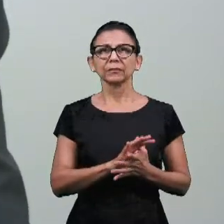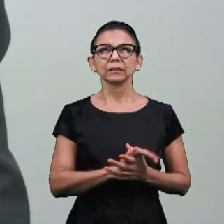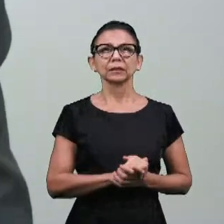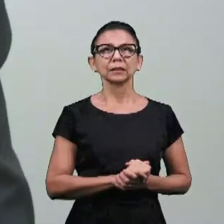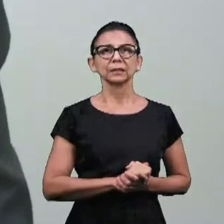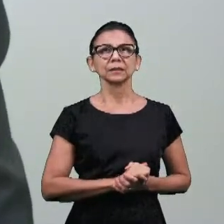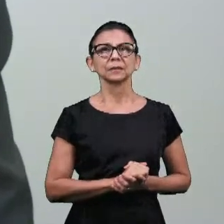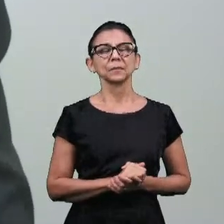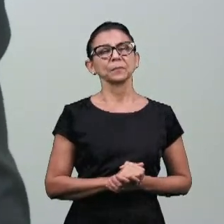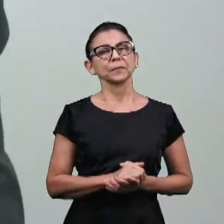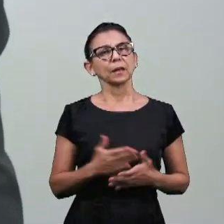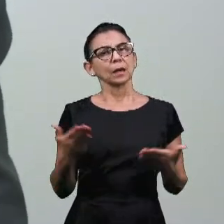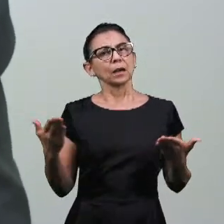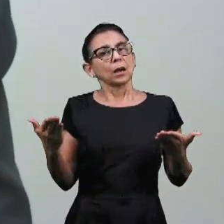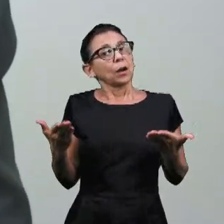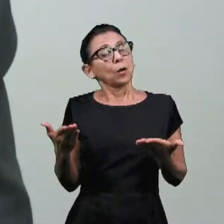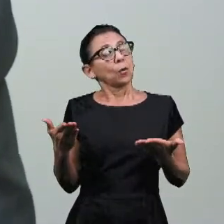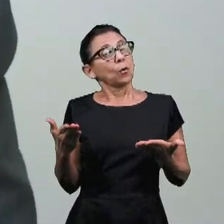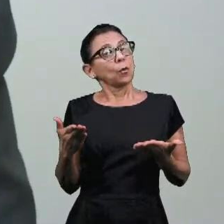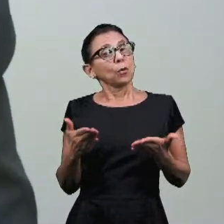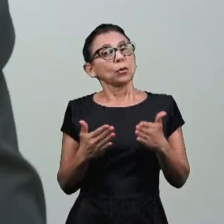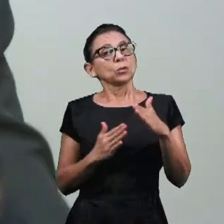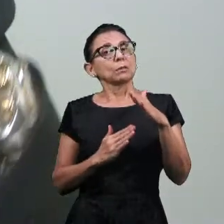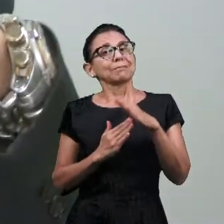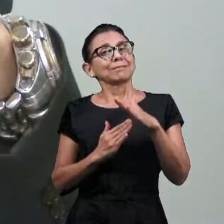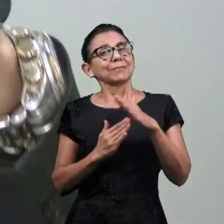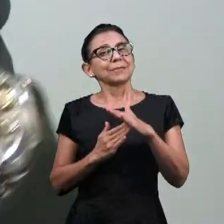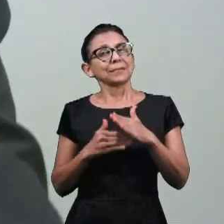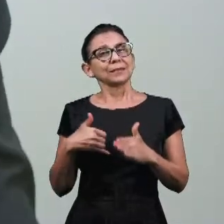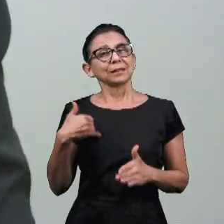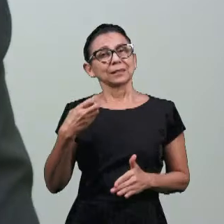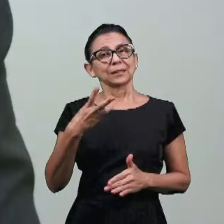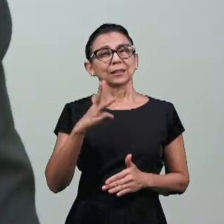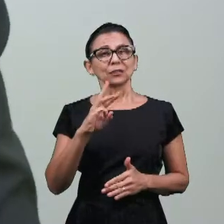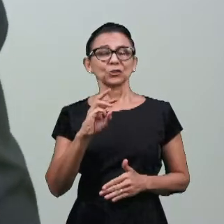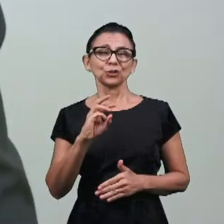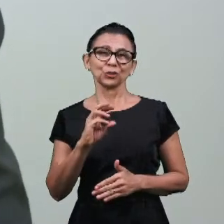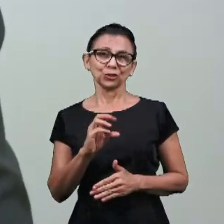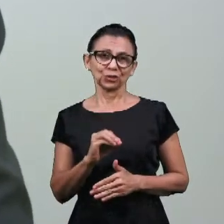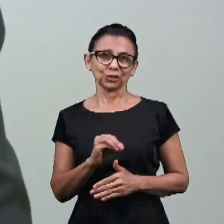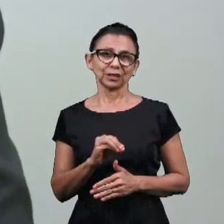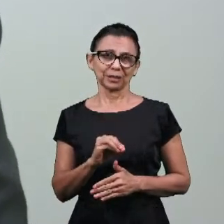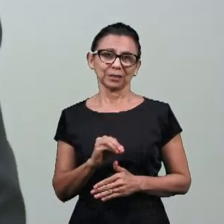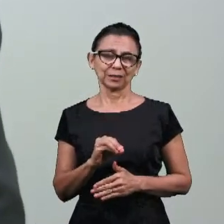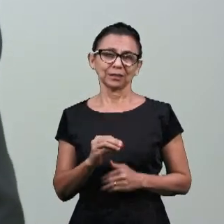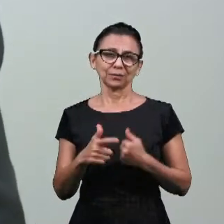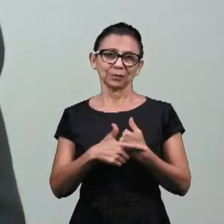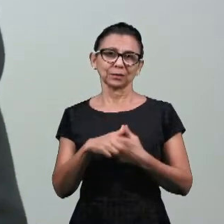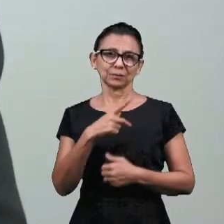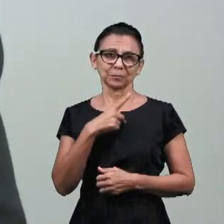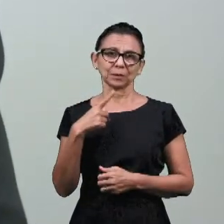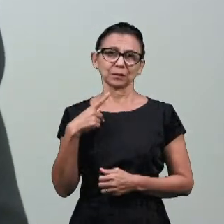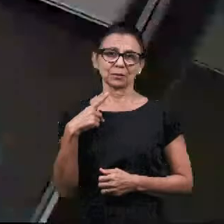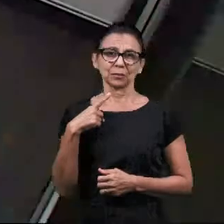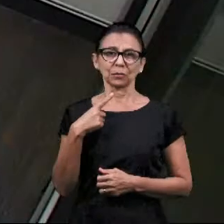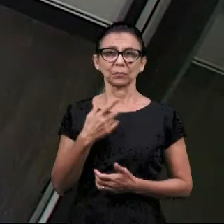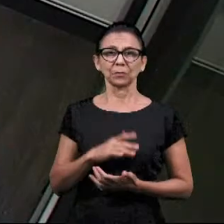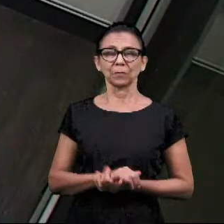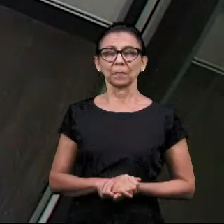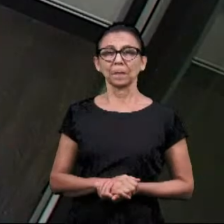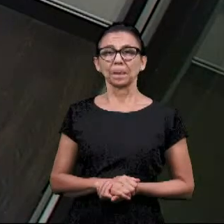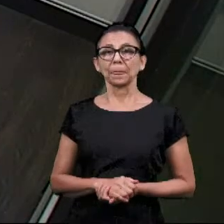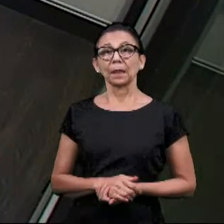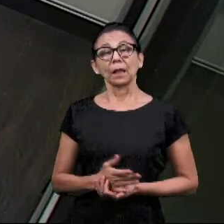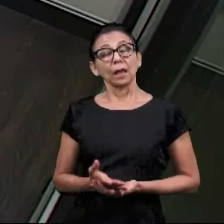anos ou 30 anos, né? Também é muito novo, mas tem que ver a medida pela fé. De como caminhou, né? Eu costumo dizer o